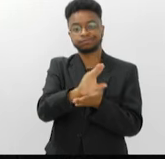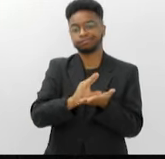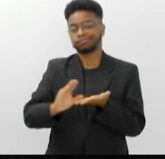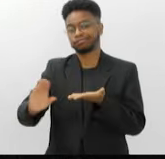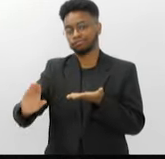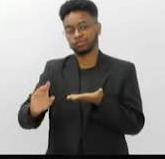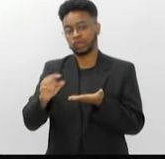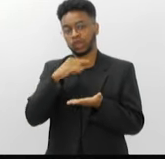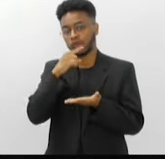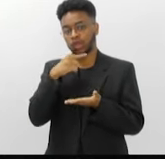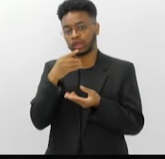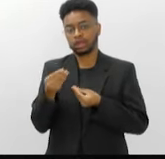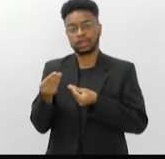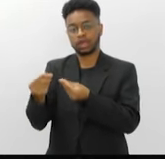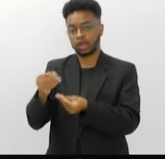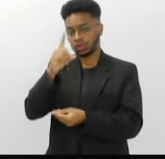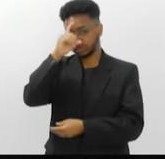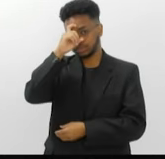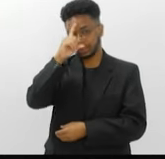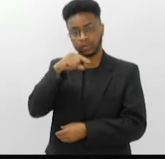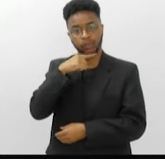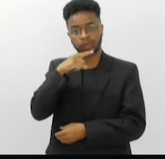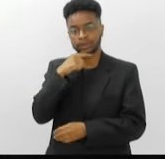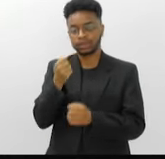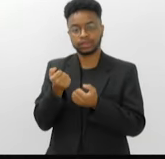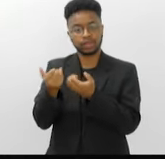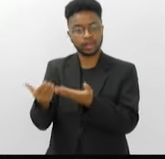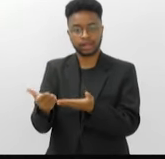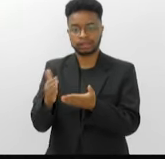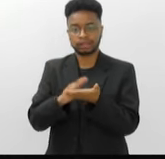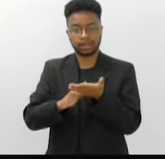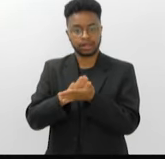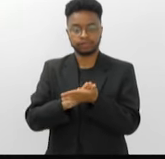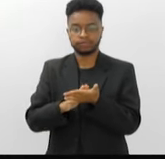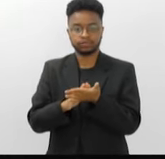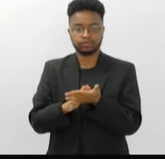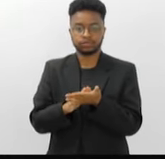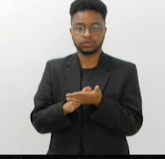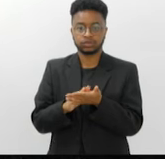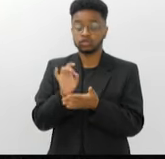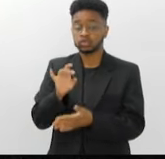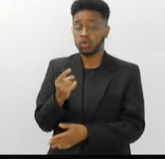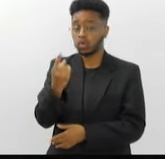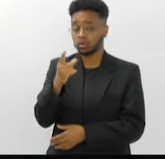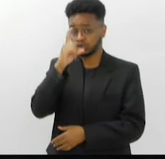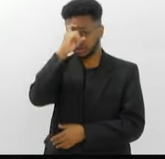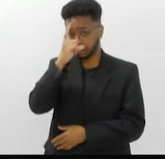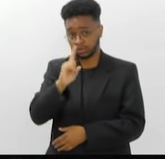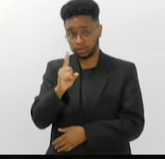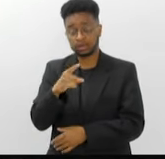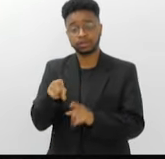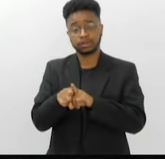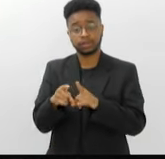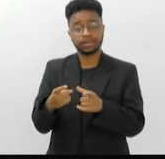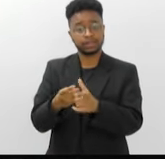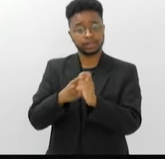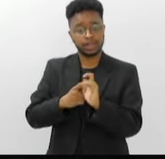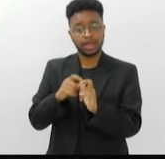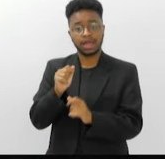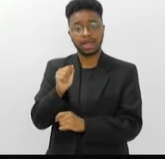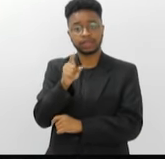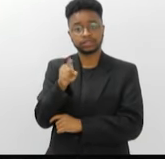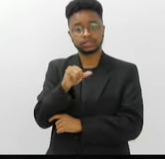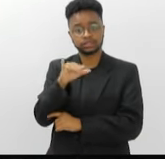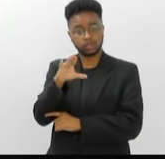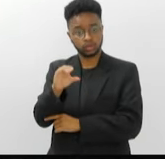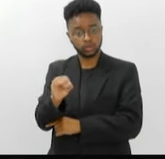chega no hospital, nas entidades. Não é só o Hospital São José do Avaí. A prefeitura deve ao Asilo Santo Antônio dos Pobres,